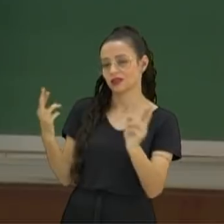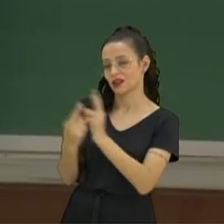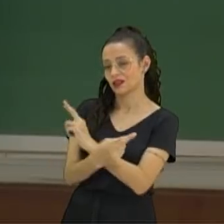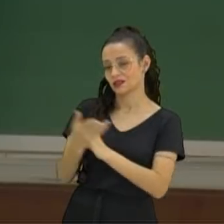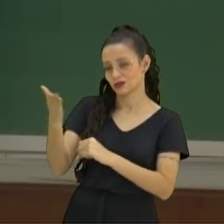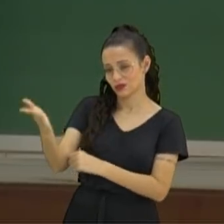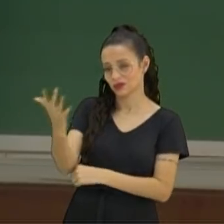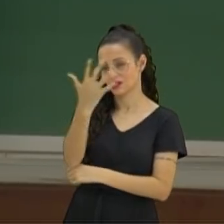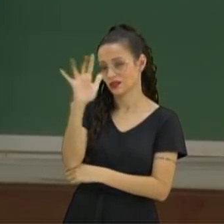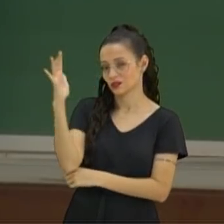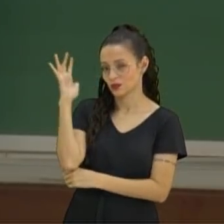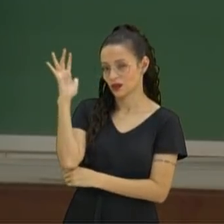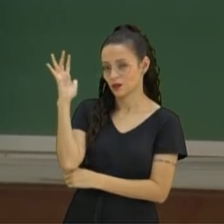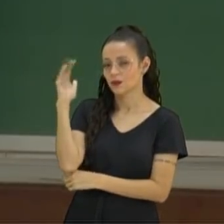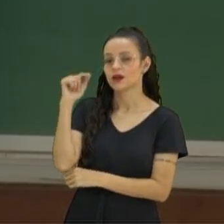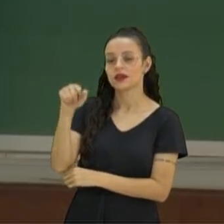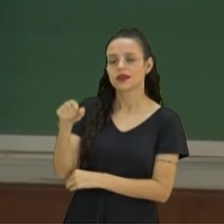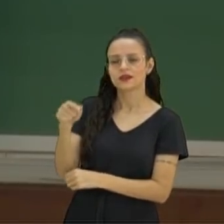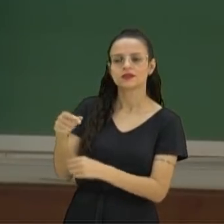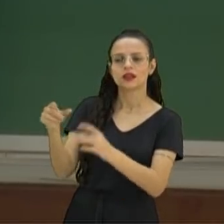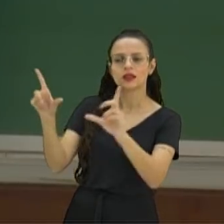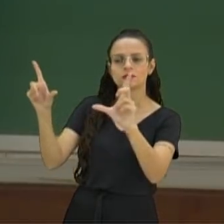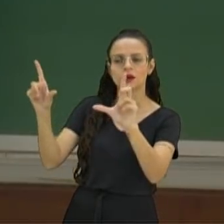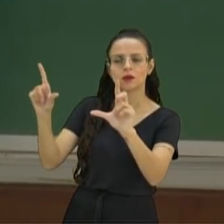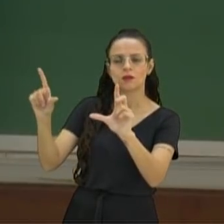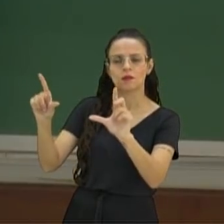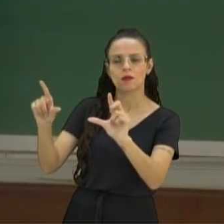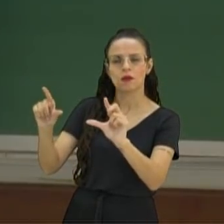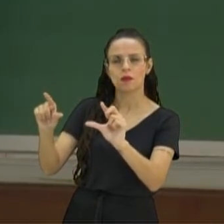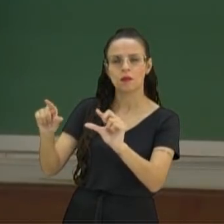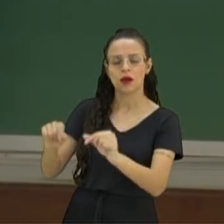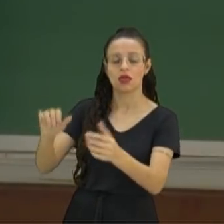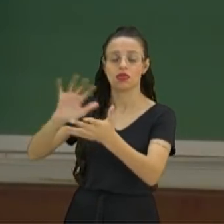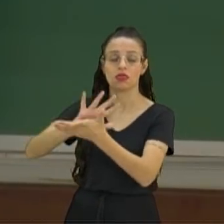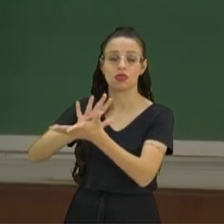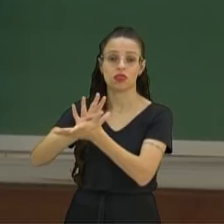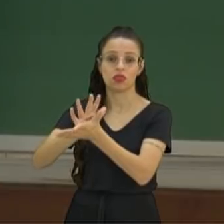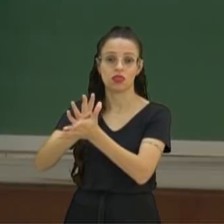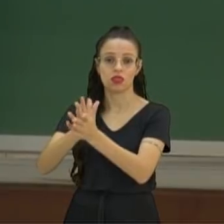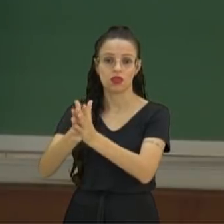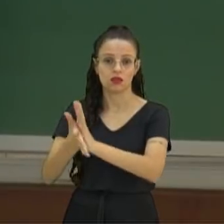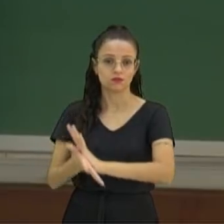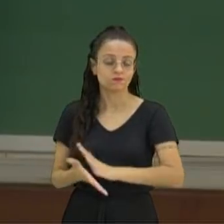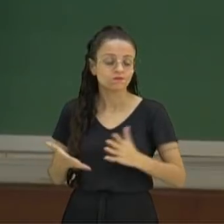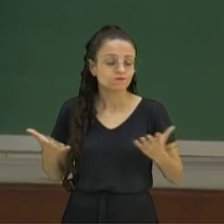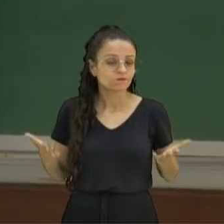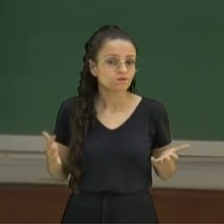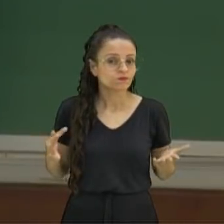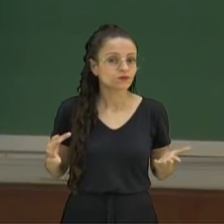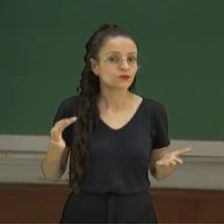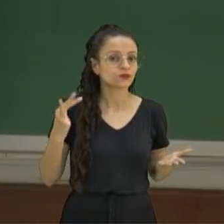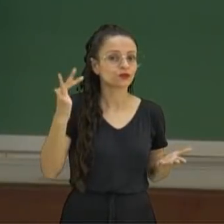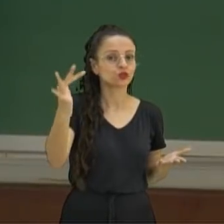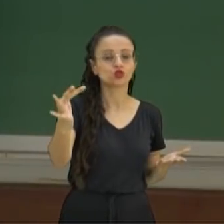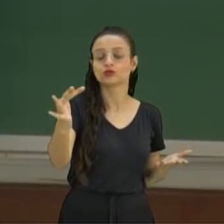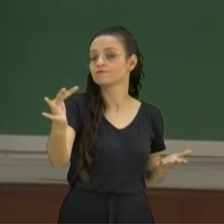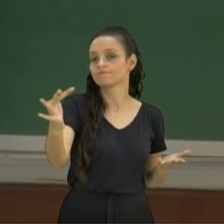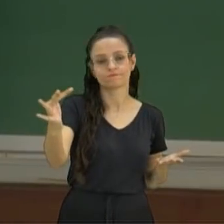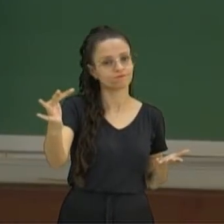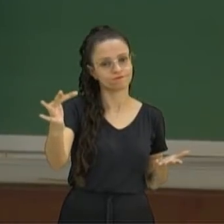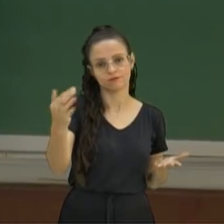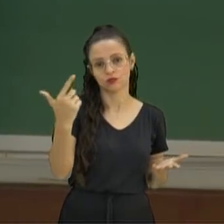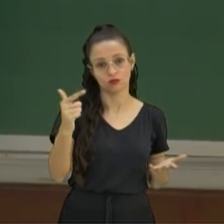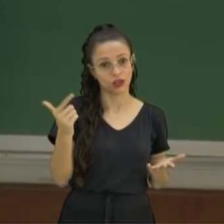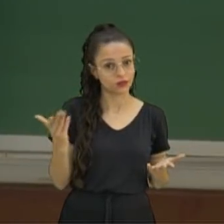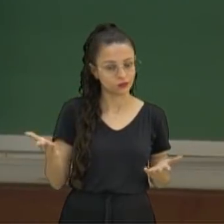meio natural e que os recursos vão se esgotando e vão sendo degradados a tal ponto que as futuras gerações não vão ter mais